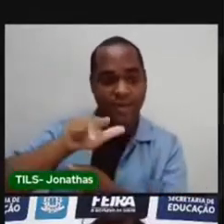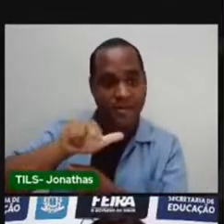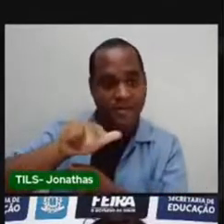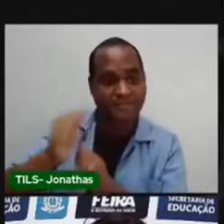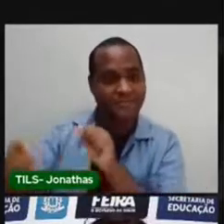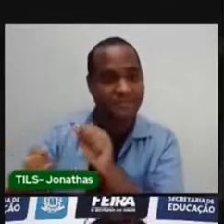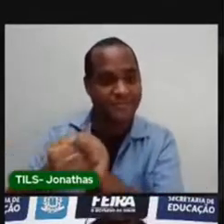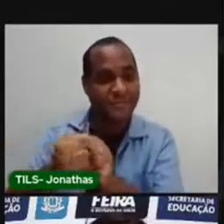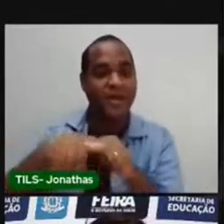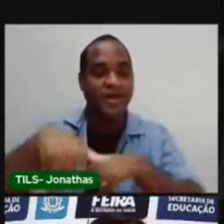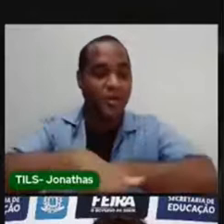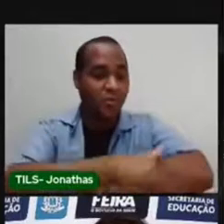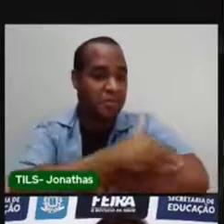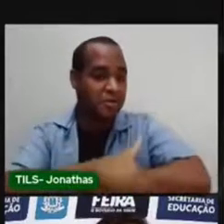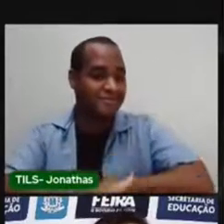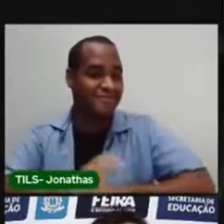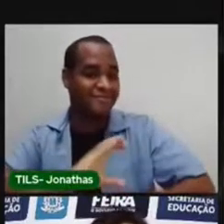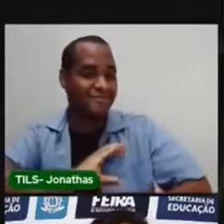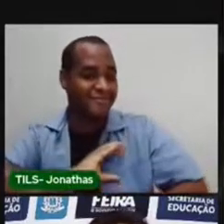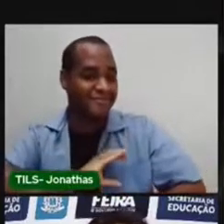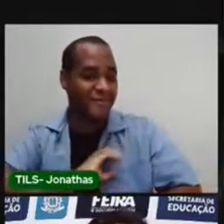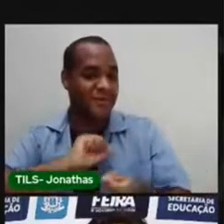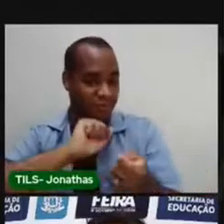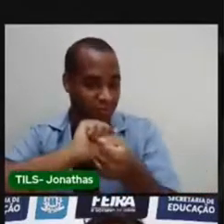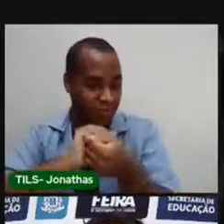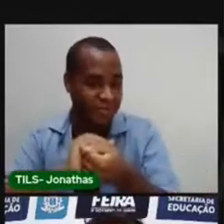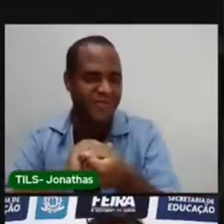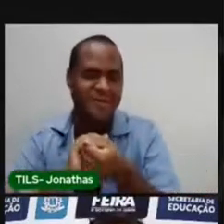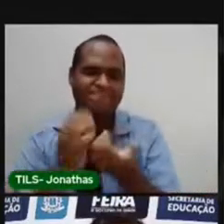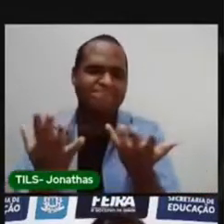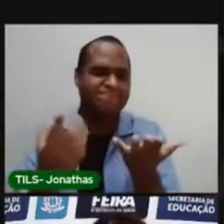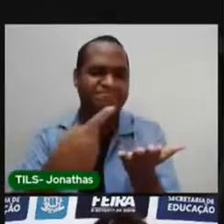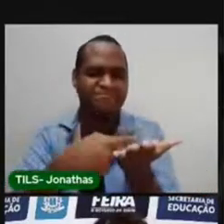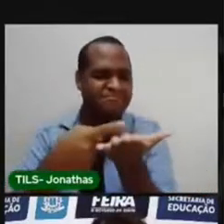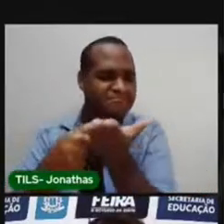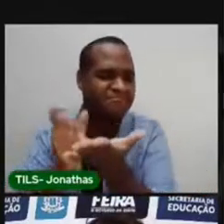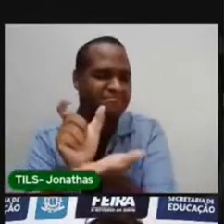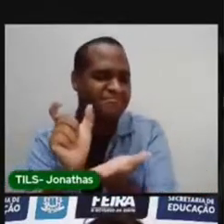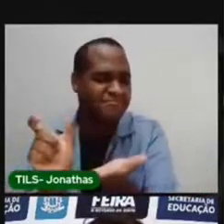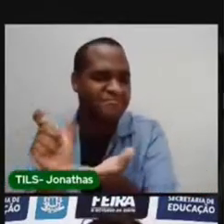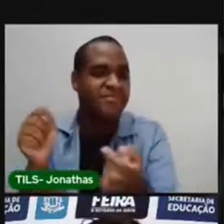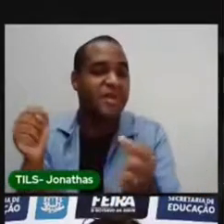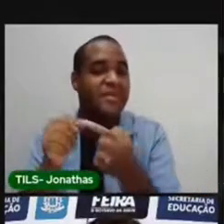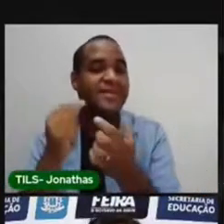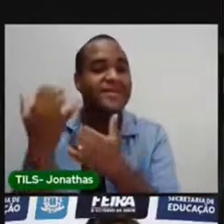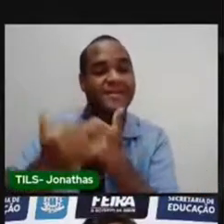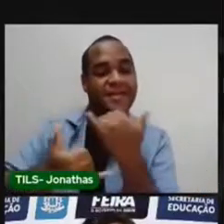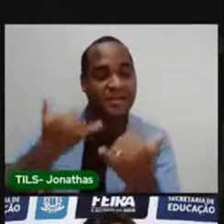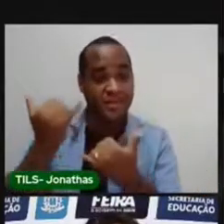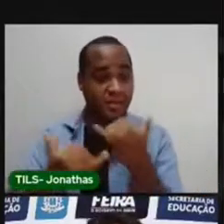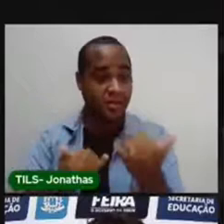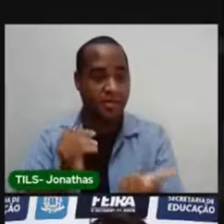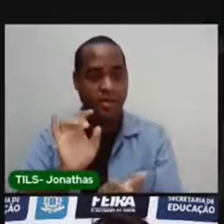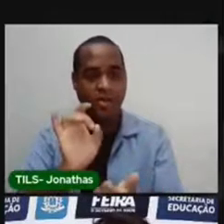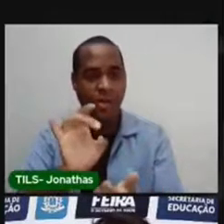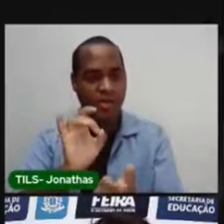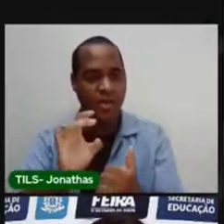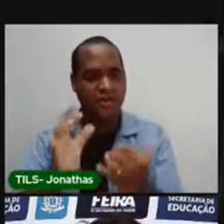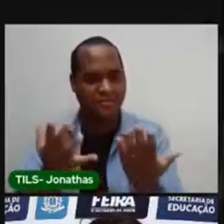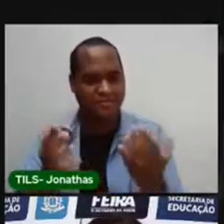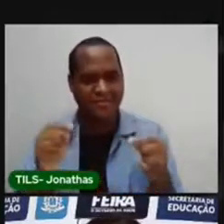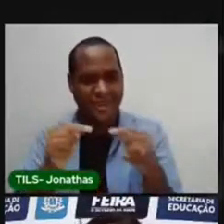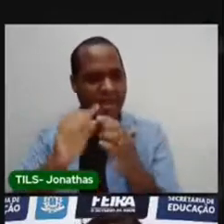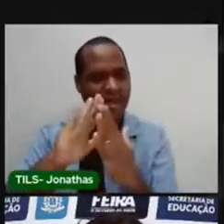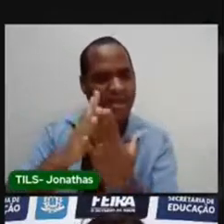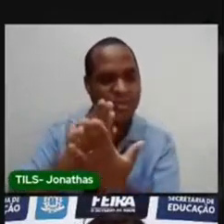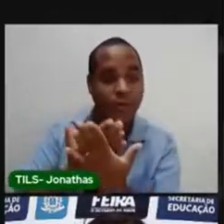na rua com os nossos colegas. As parlendas a gente usa para se divertir. Não é só uma coisa da escola,